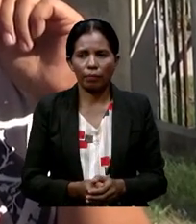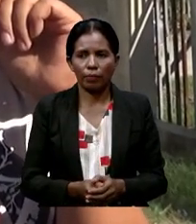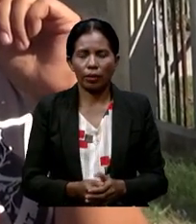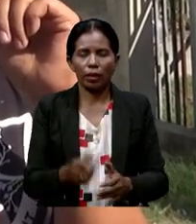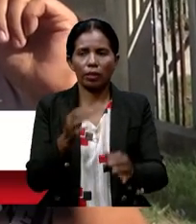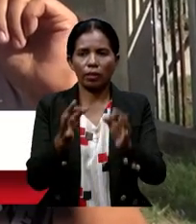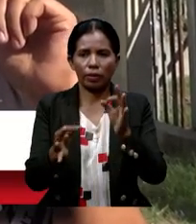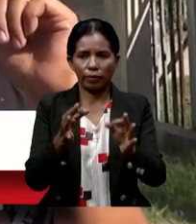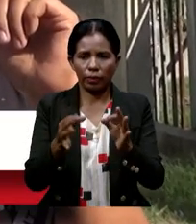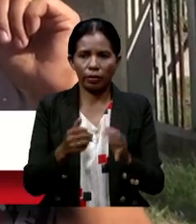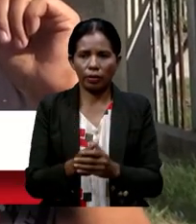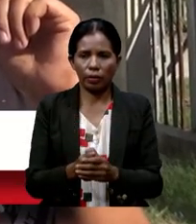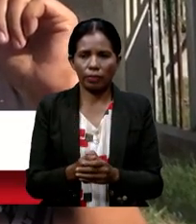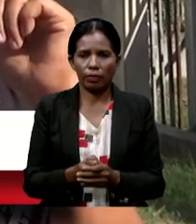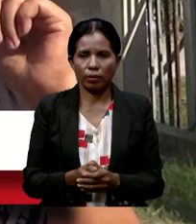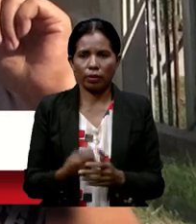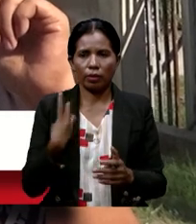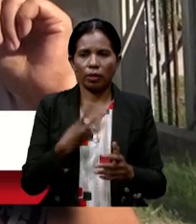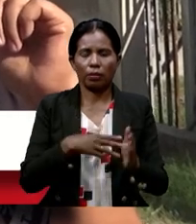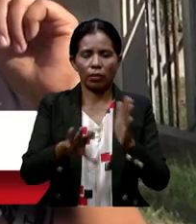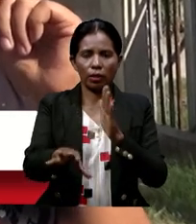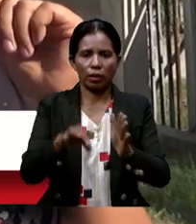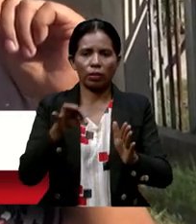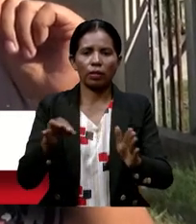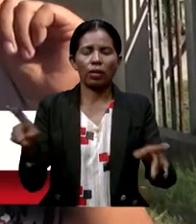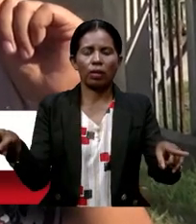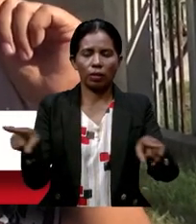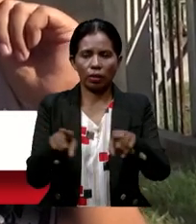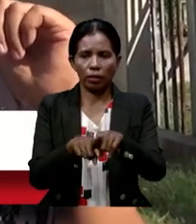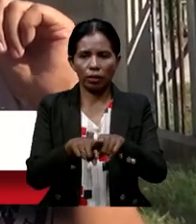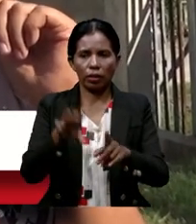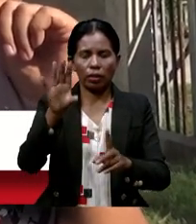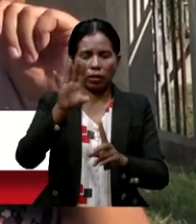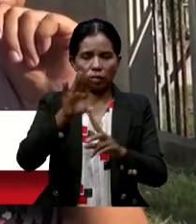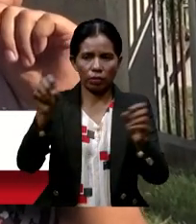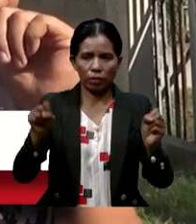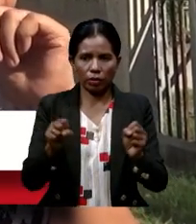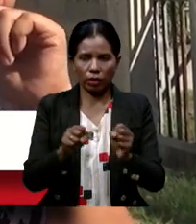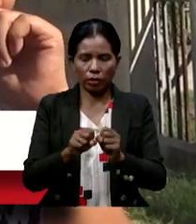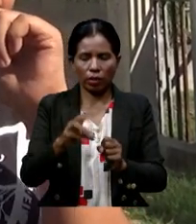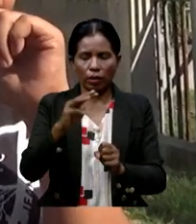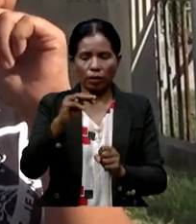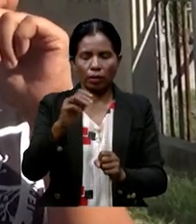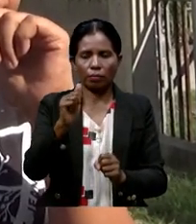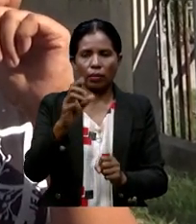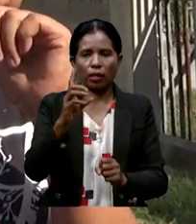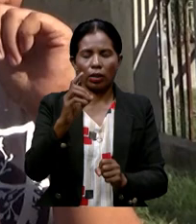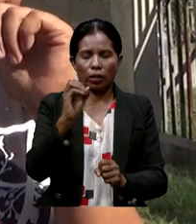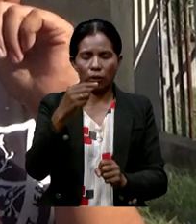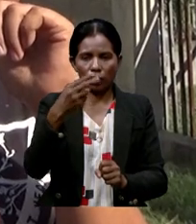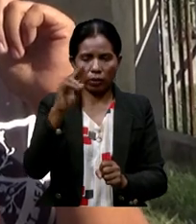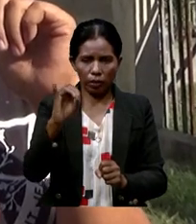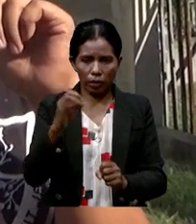sekare ami hili ona stai sefe du suku suku Madohi nia ami ni fer